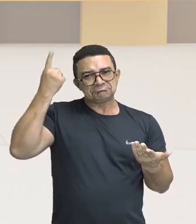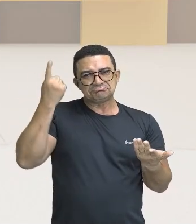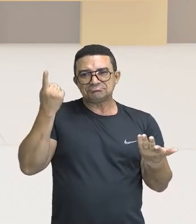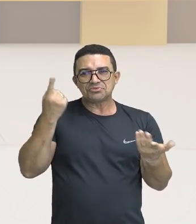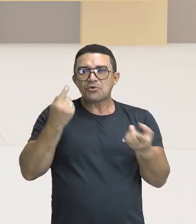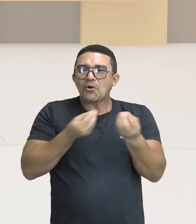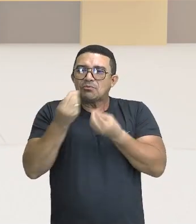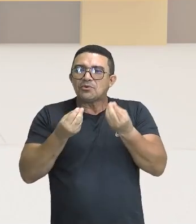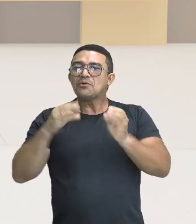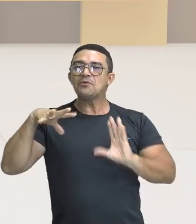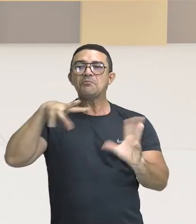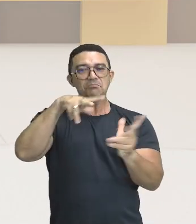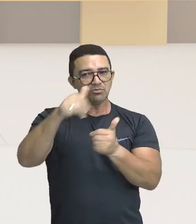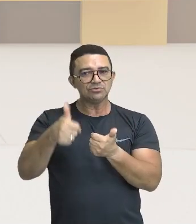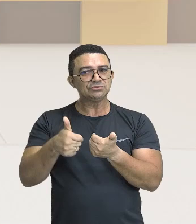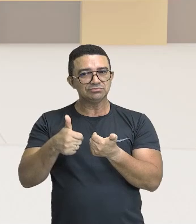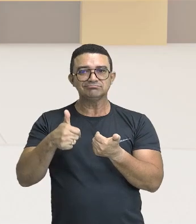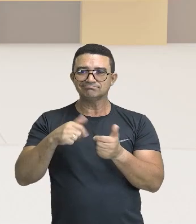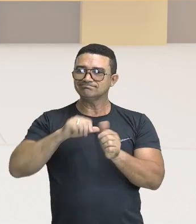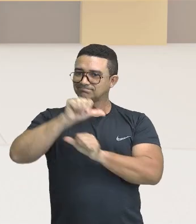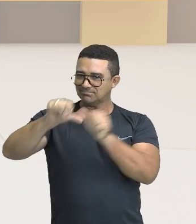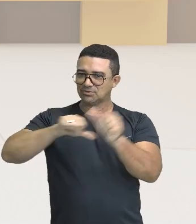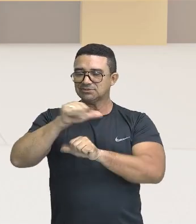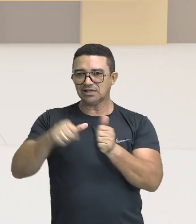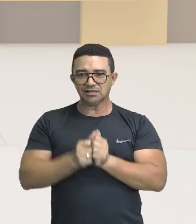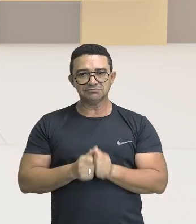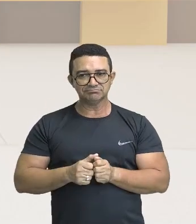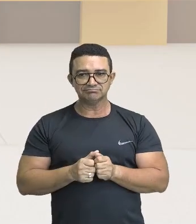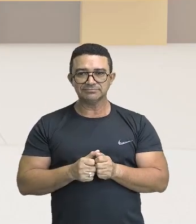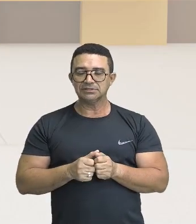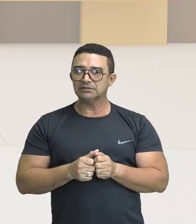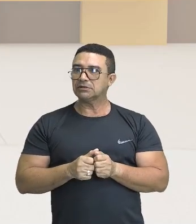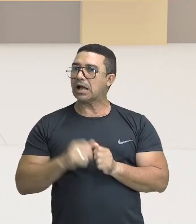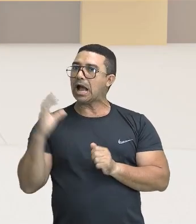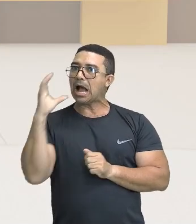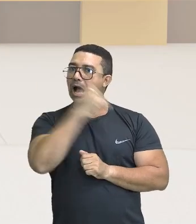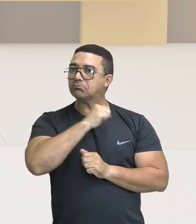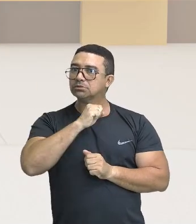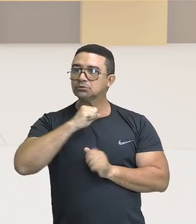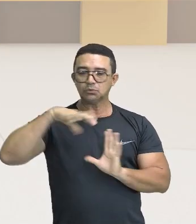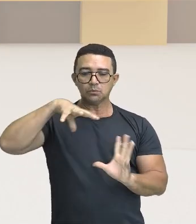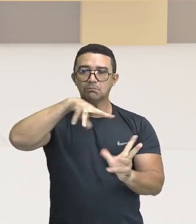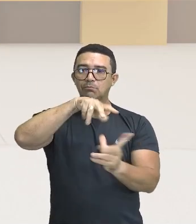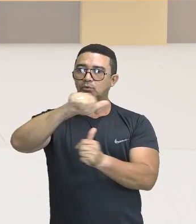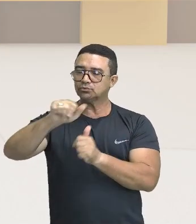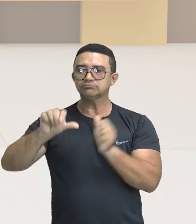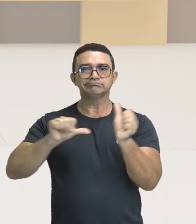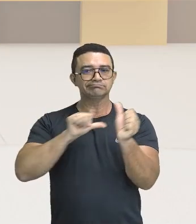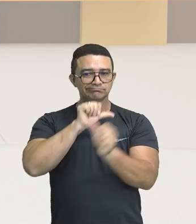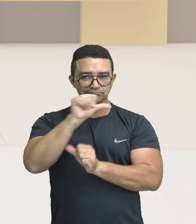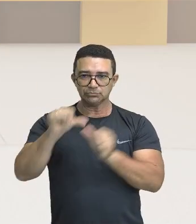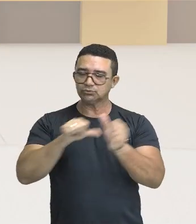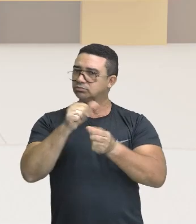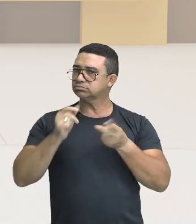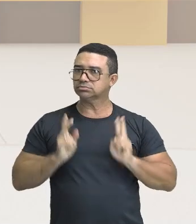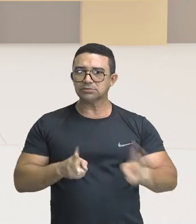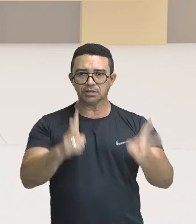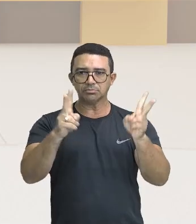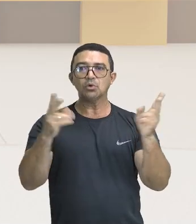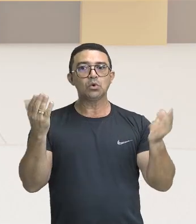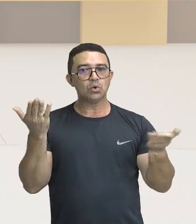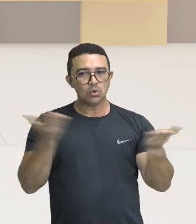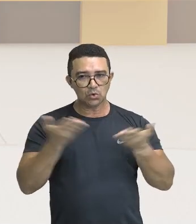isso? Exatamente. E como mudou, né? Foi um processo muito rápido e a gente percebe que hoje se torna cada vez mais rápido,